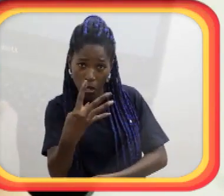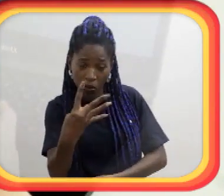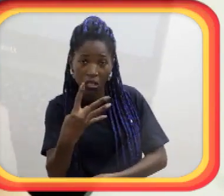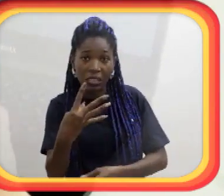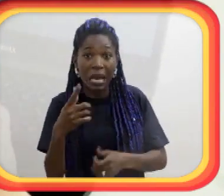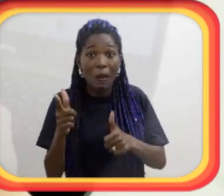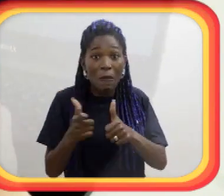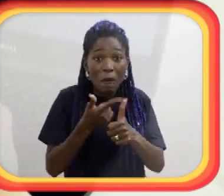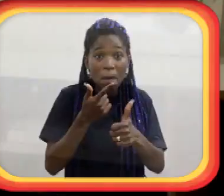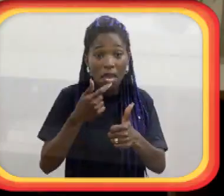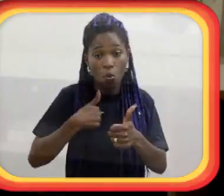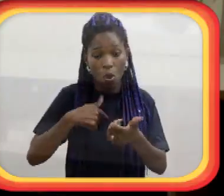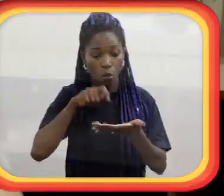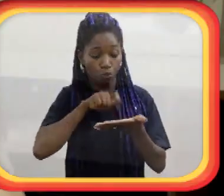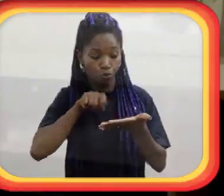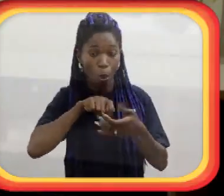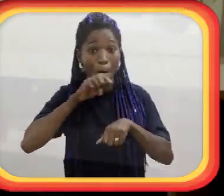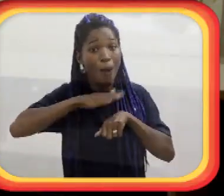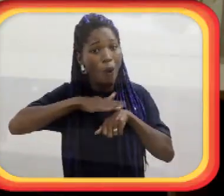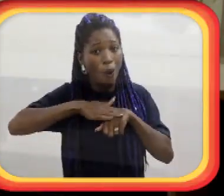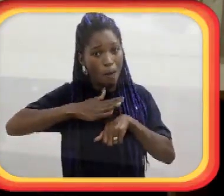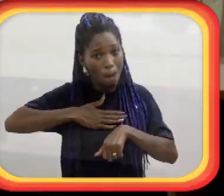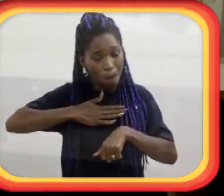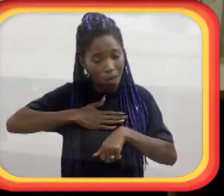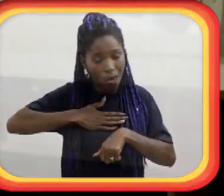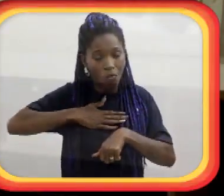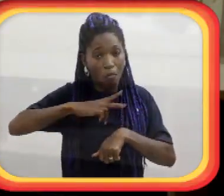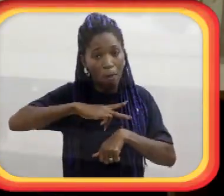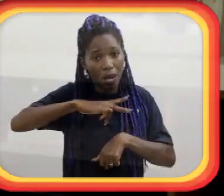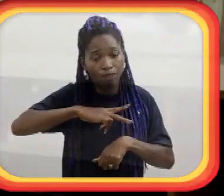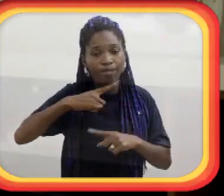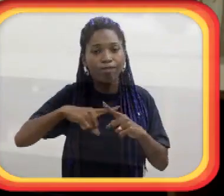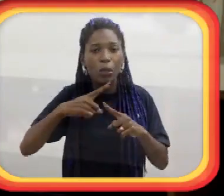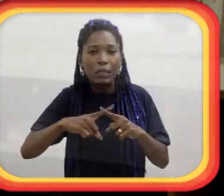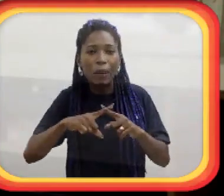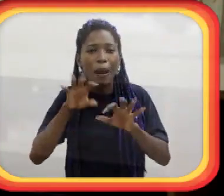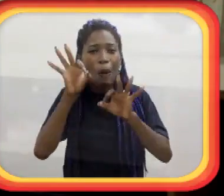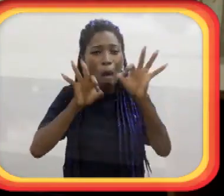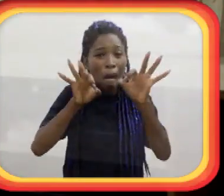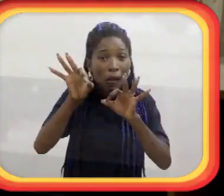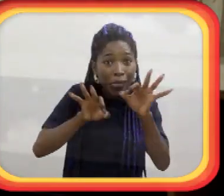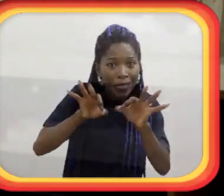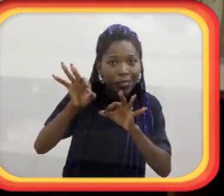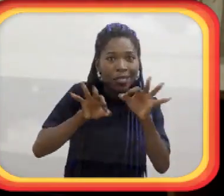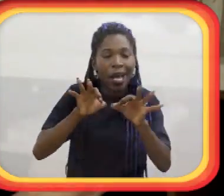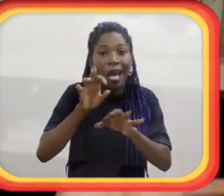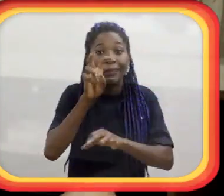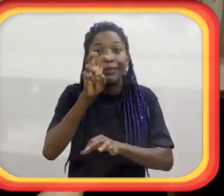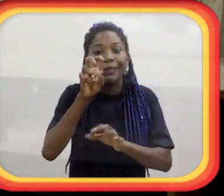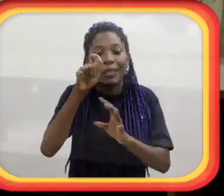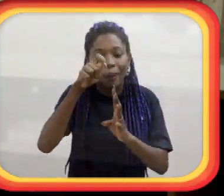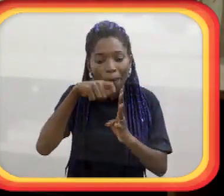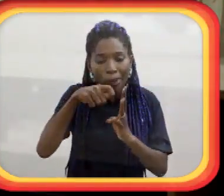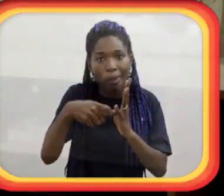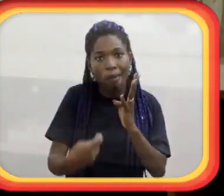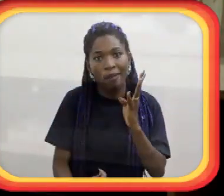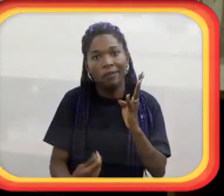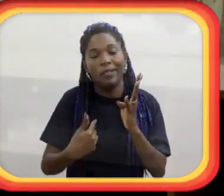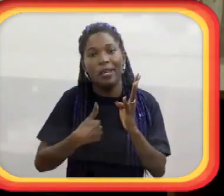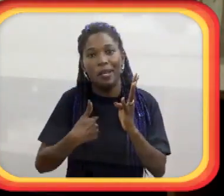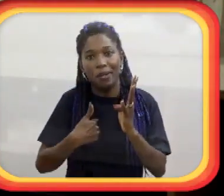era um exercício muito pessoal, era uma maneira que eu encontrei de elaborar aqueles 5 meses de